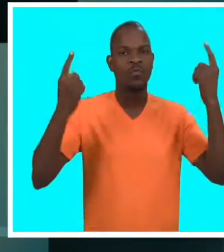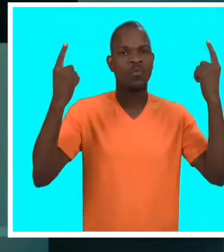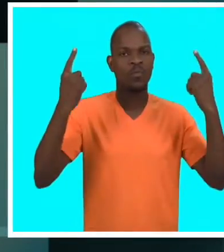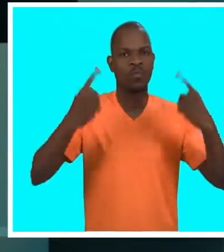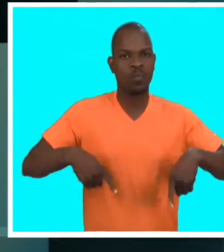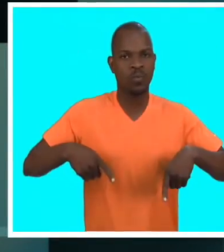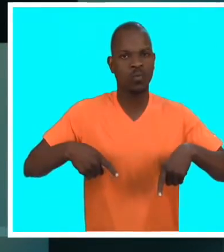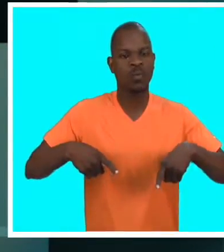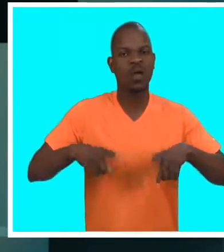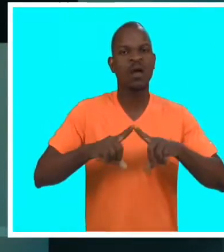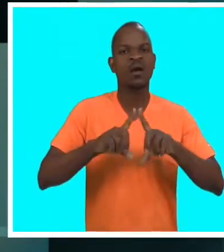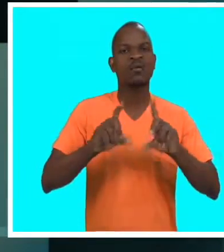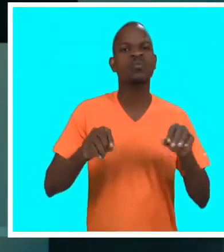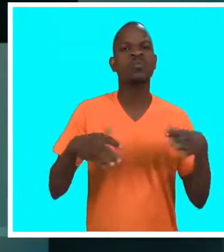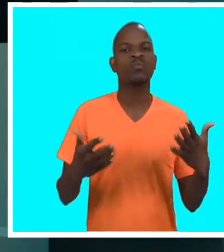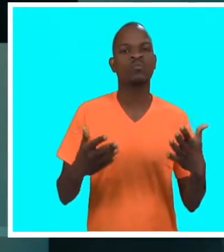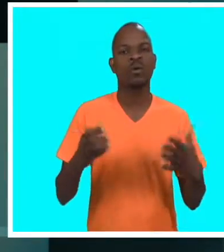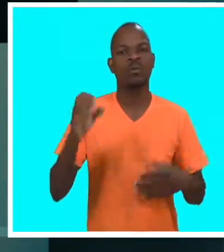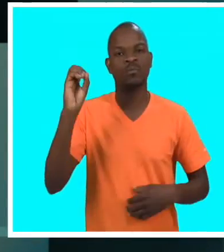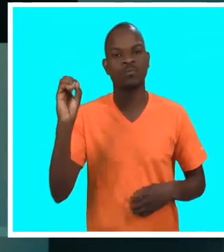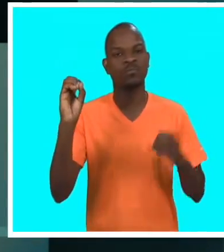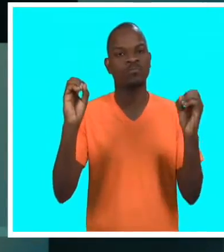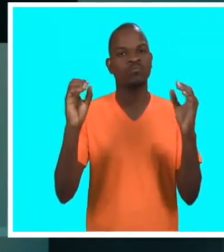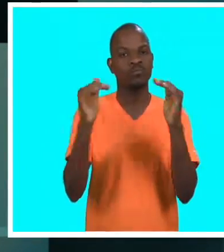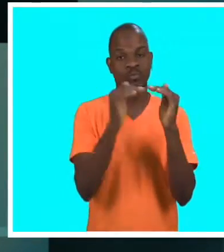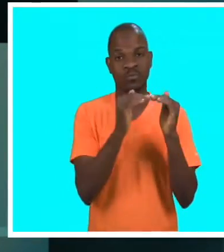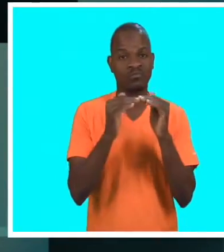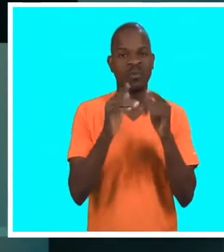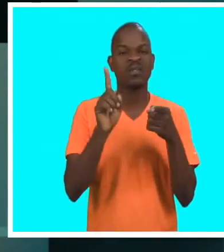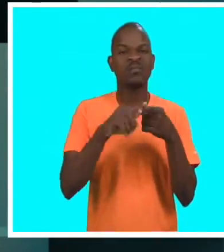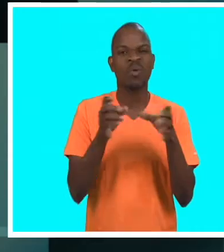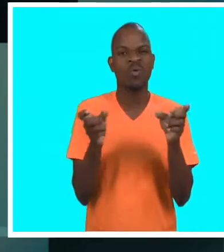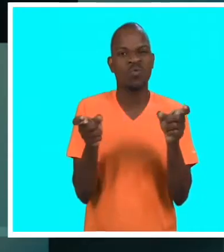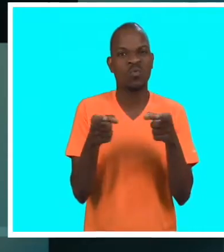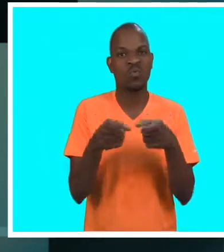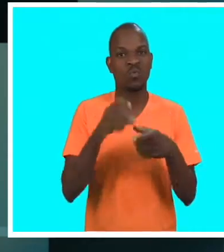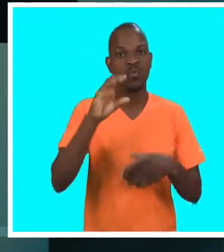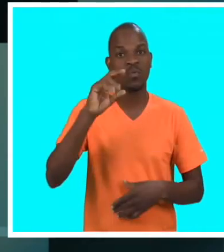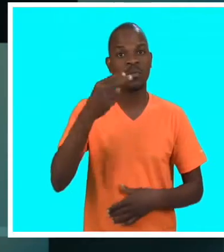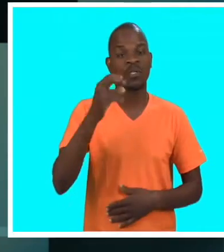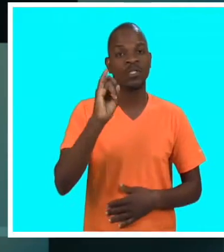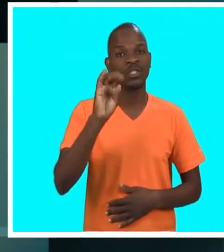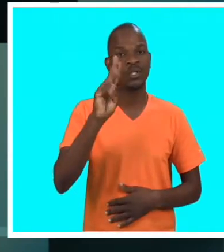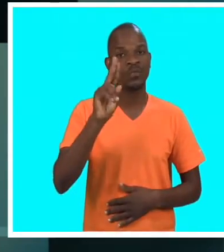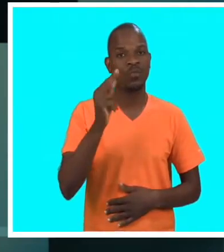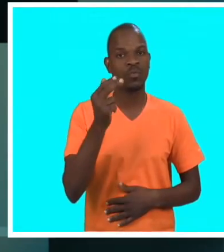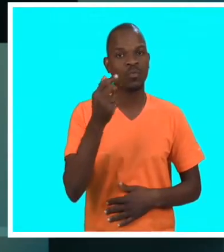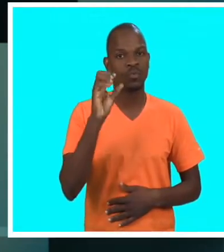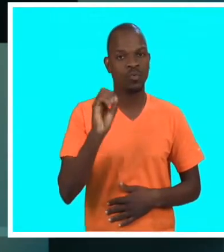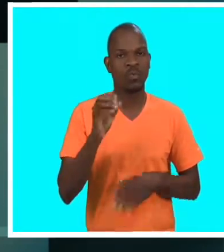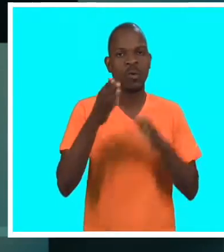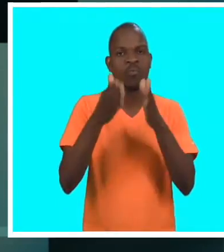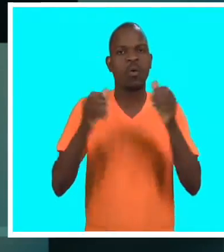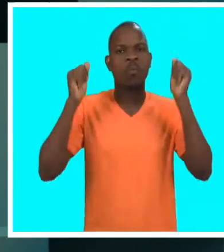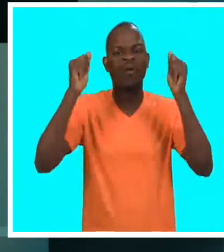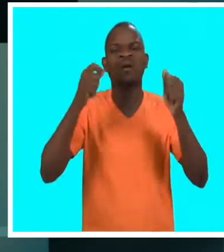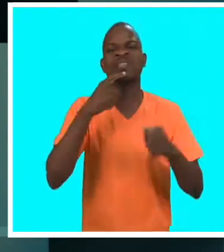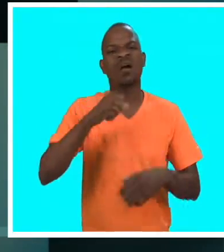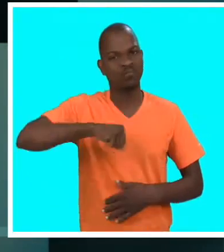Mesmo com o arranque em falso no Campeonato Nacional de Futebol, adeptos do Clube Disbuto estão confiantes